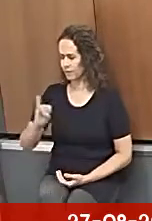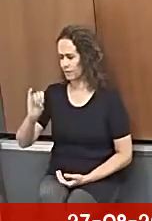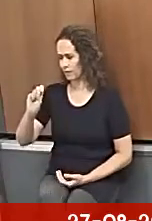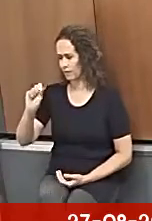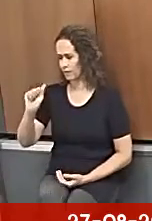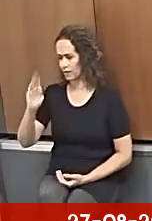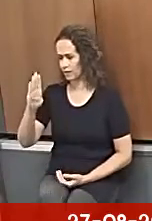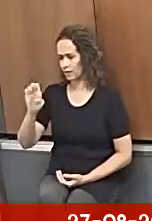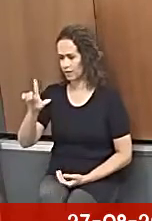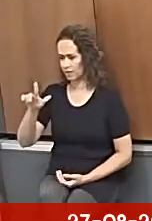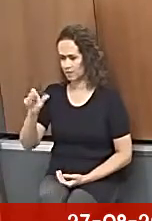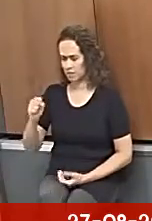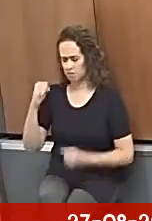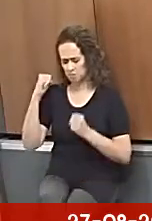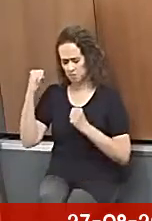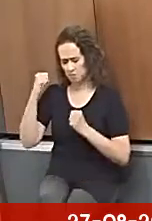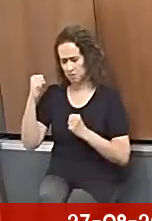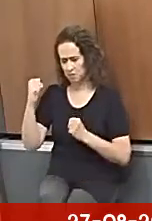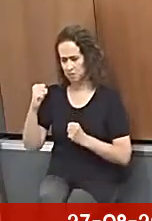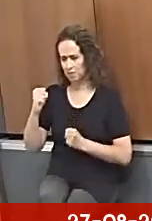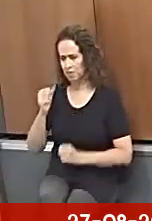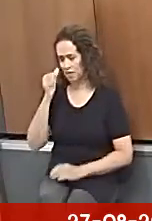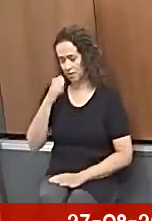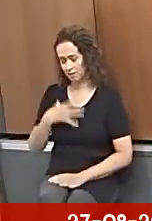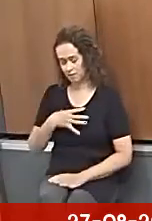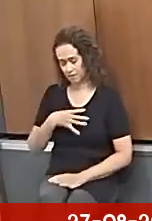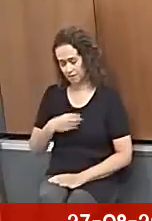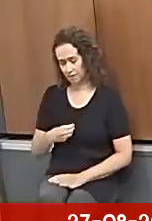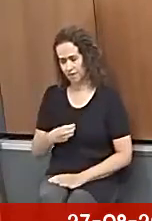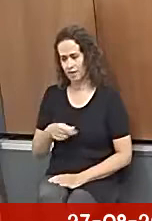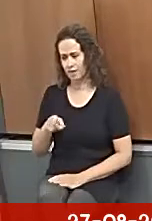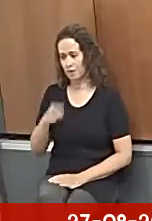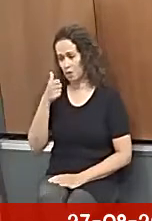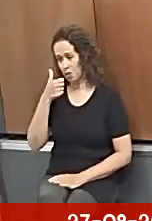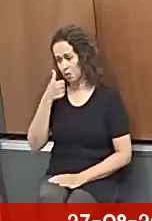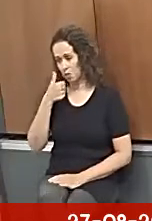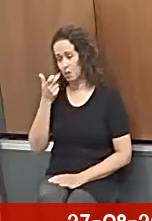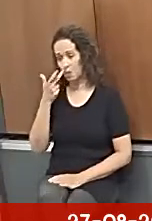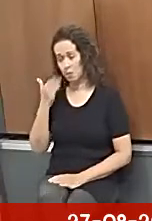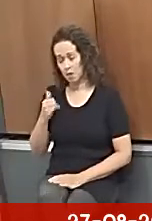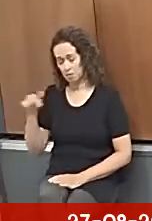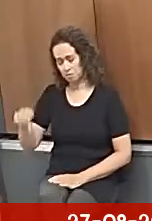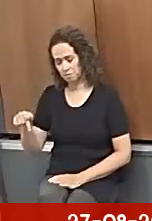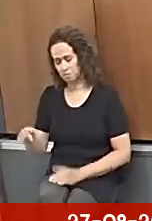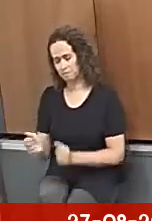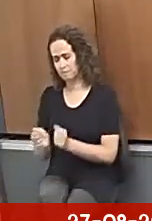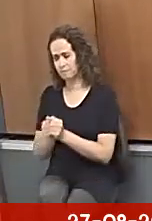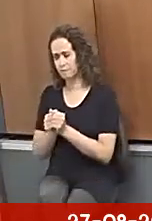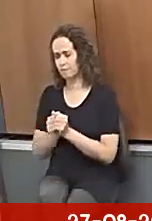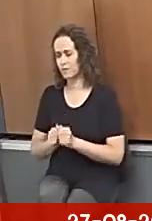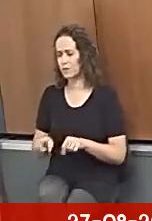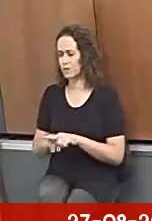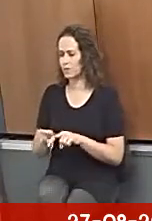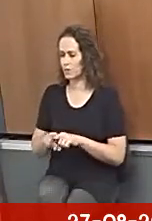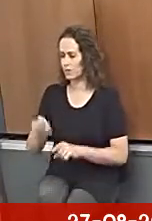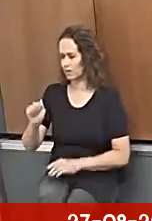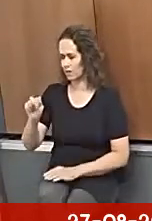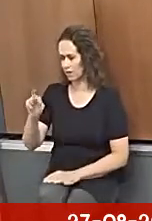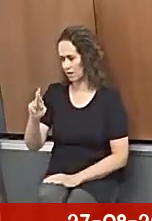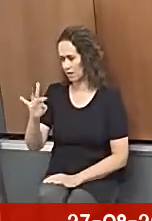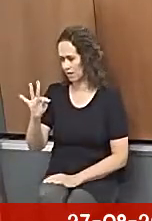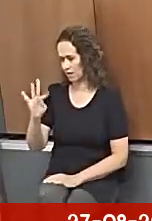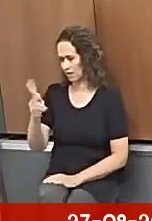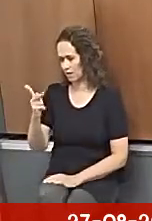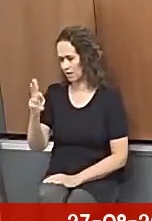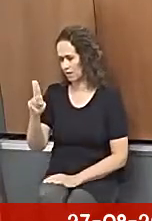rocco torcedora filha do cristiano rouco tac também conosco artur rodrigues né comentarista esportivo